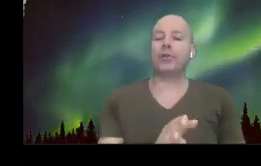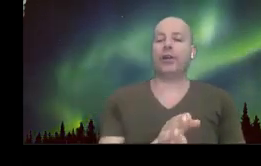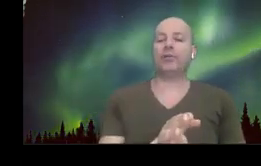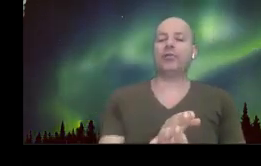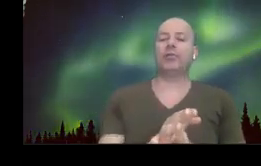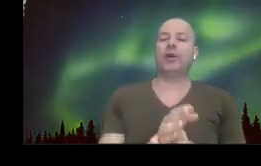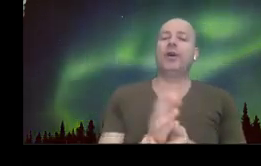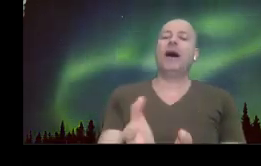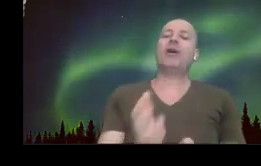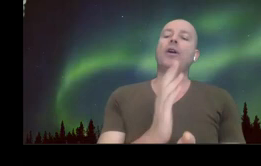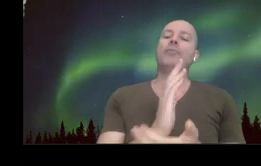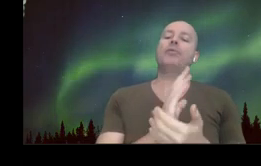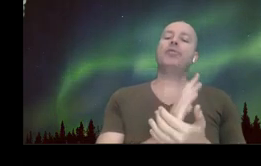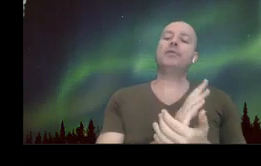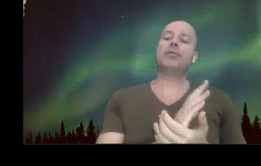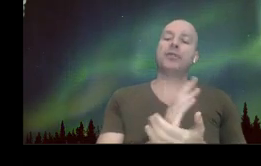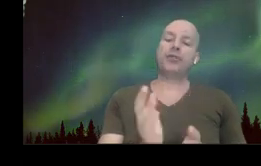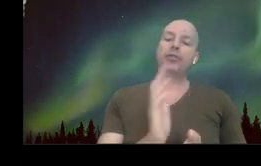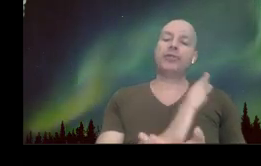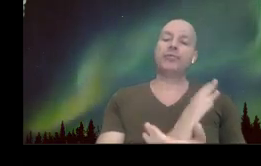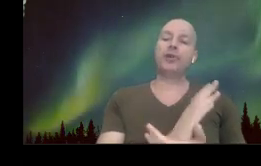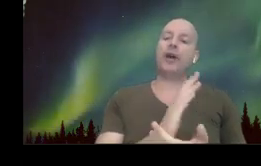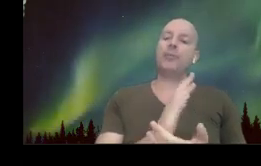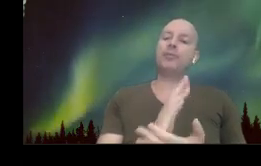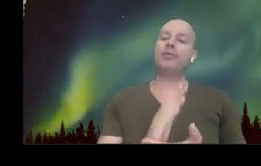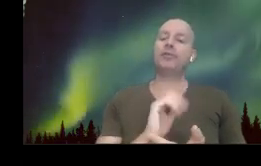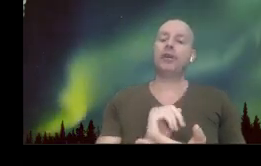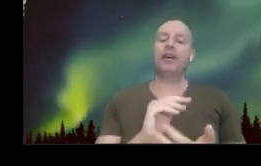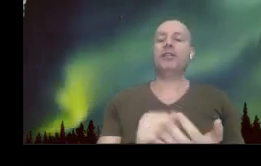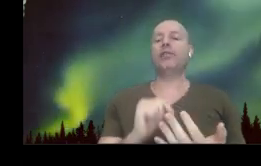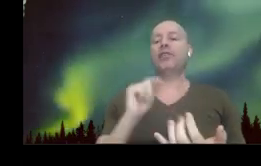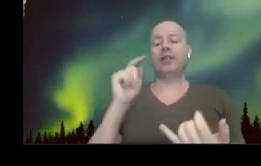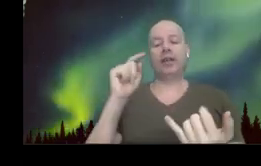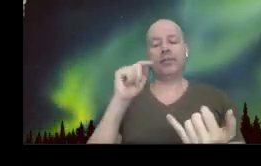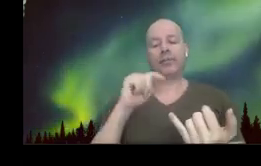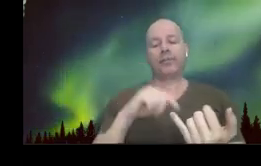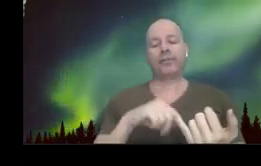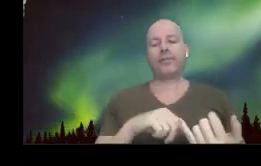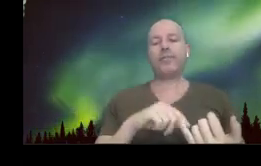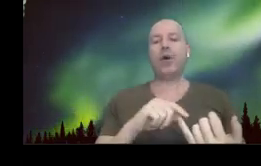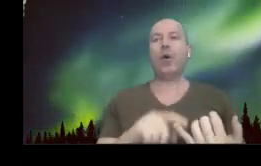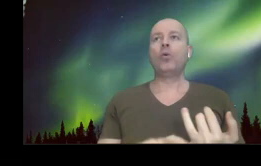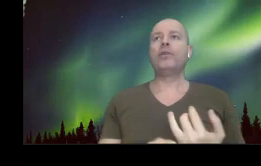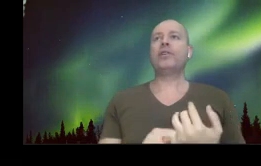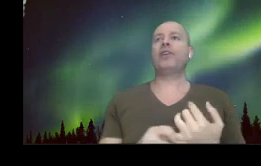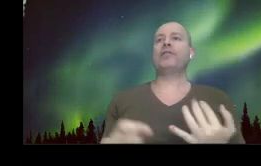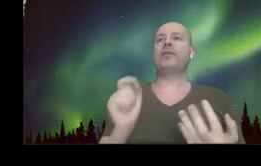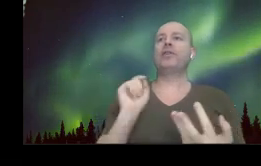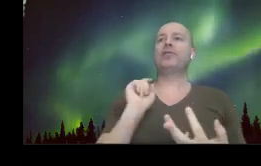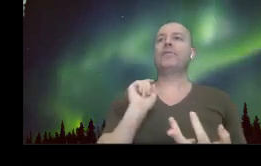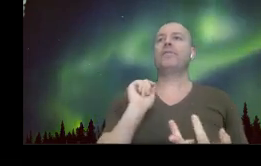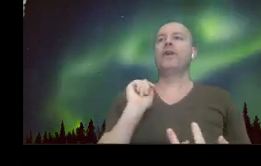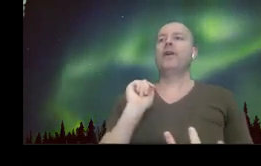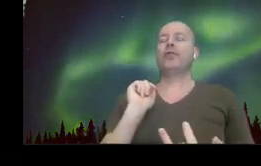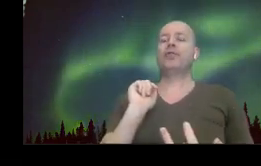formalizar o processo. Agora é possível, desde 2000 é possível. Então você tem ONGs que